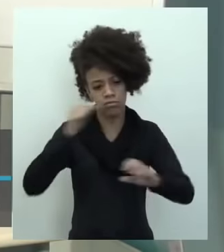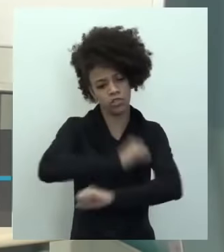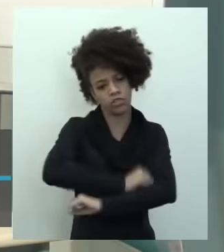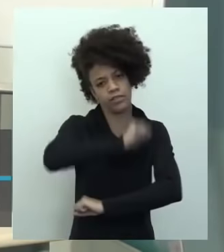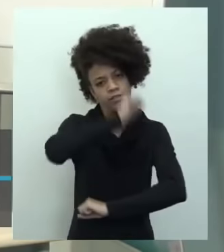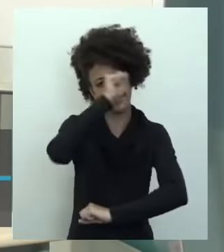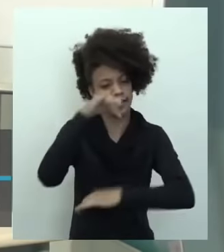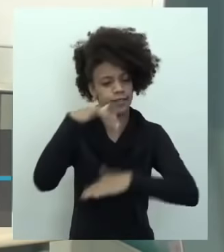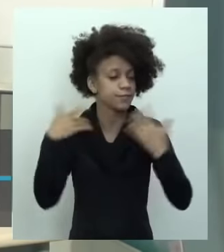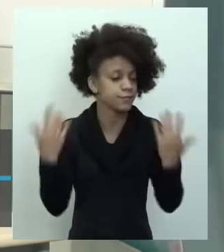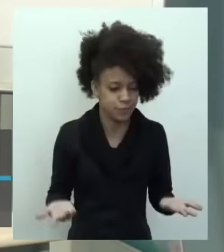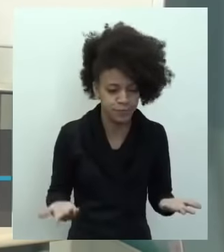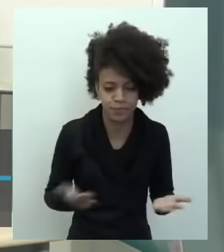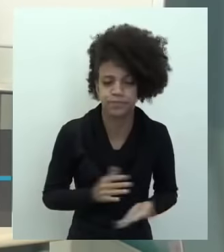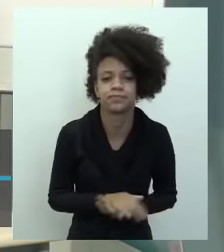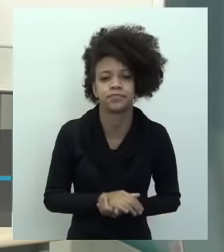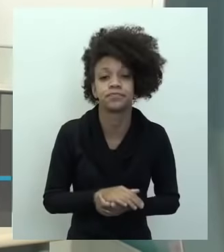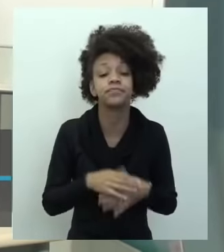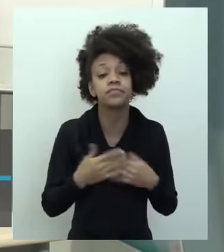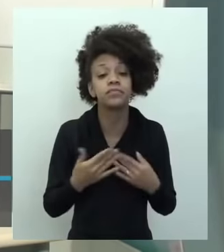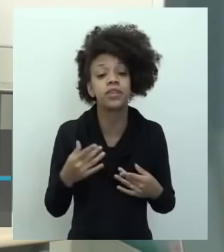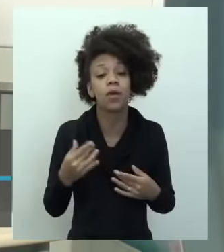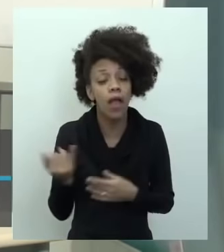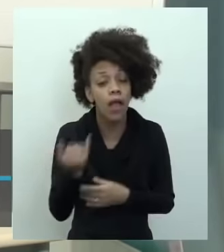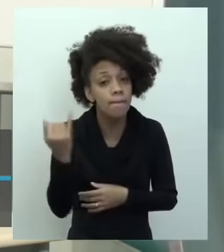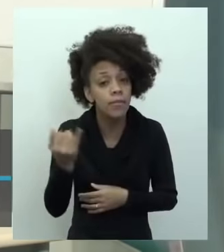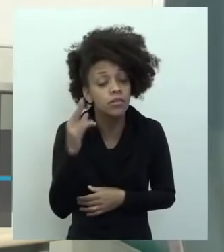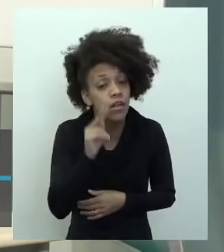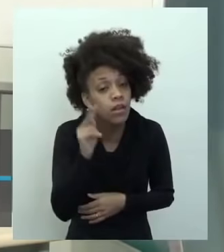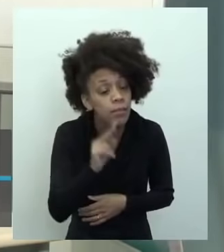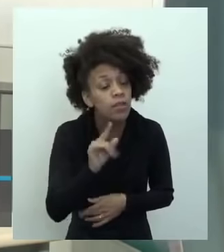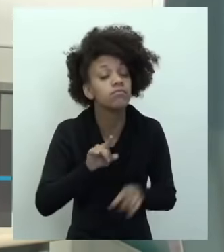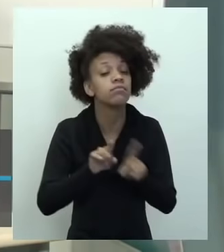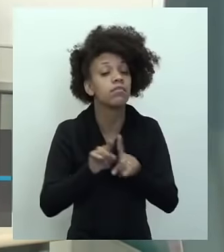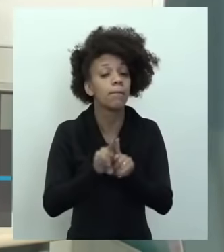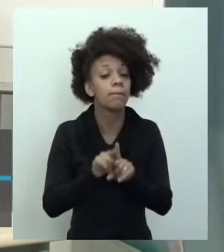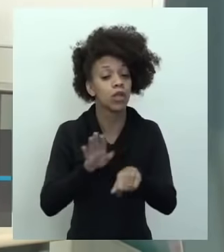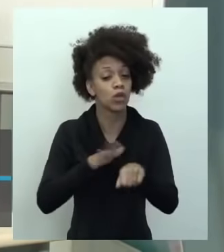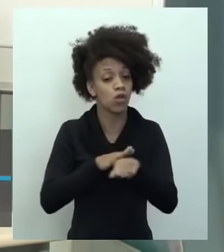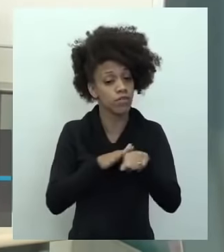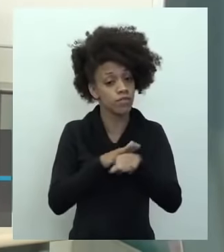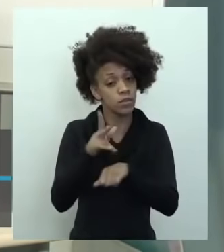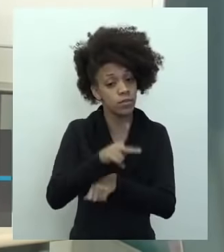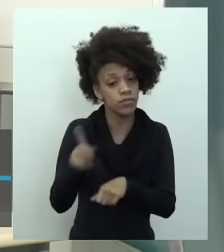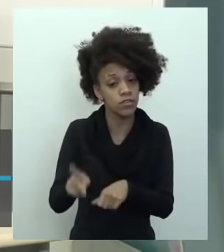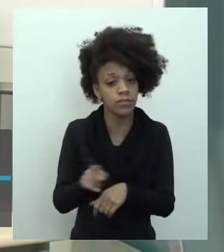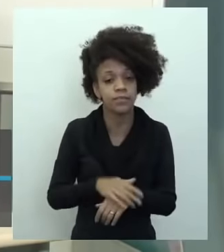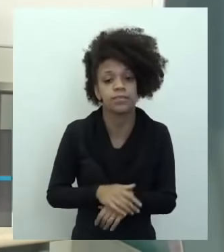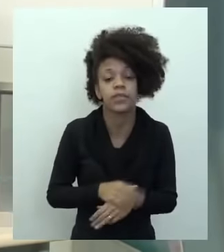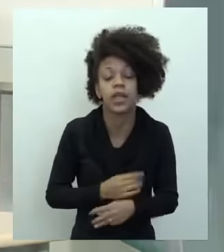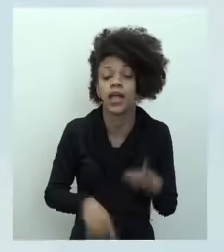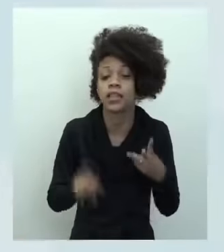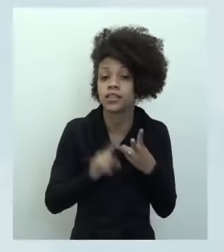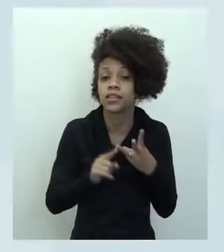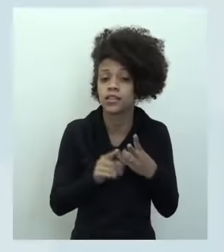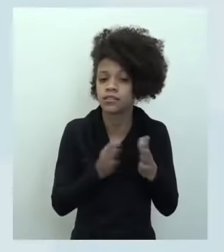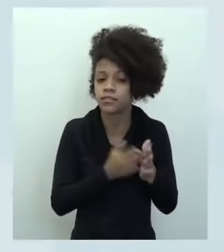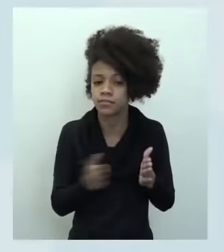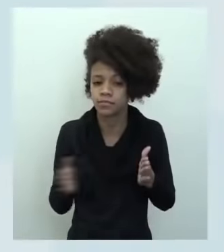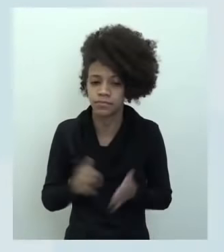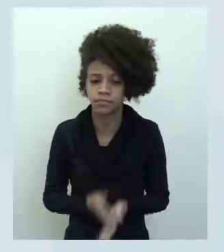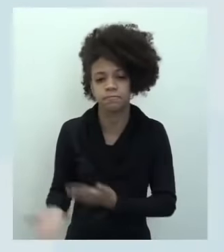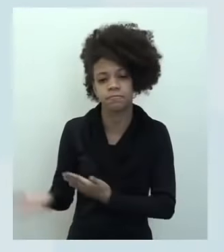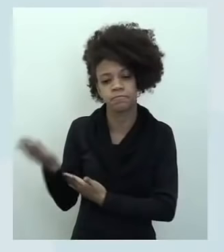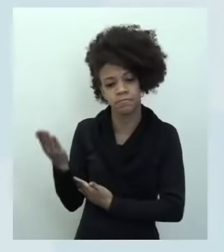janela, enfim. Então isso é muito importante, lembrando que é importante a gente conversar com o professor. Na nossa terceira etapa, vai aparecer aí para